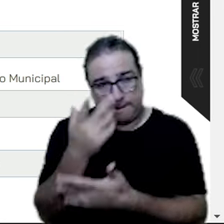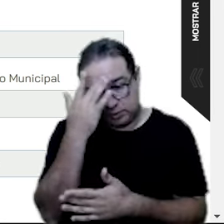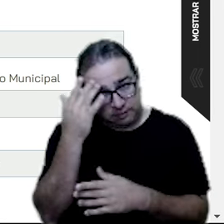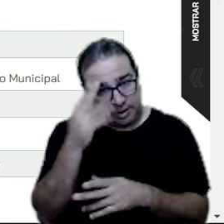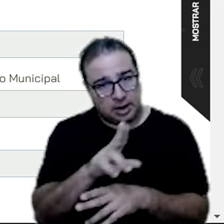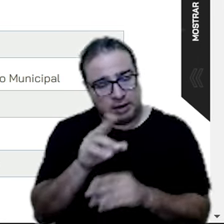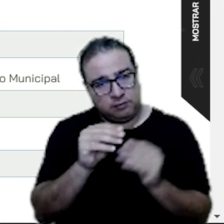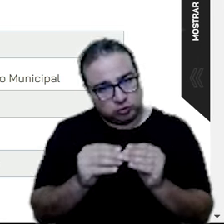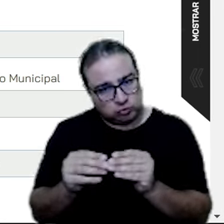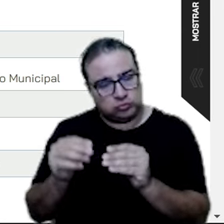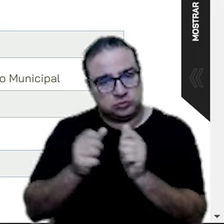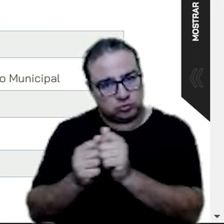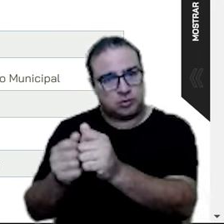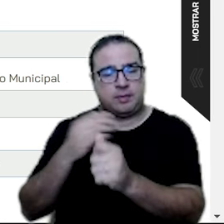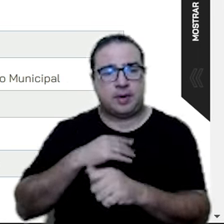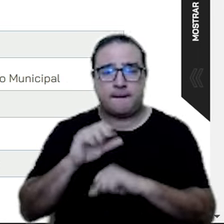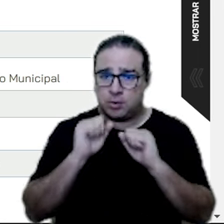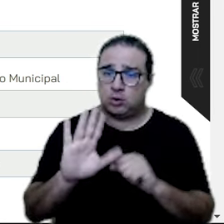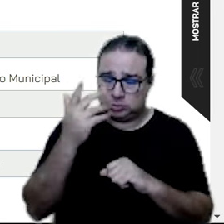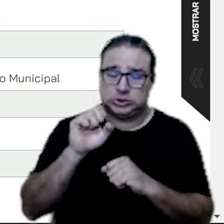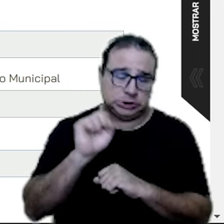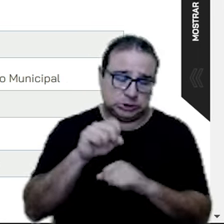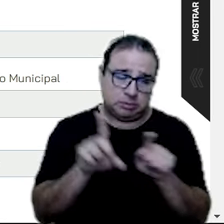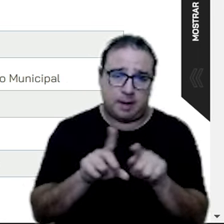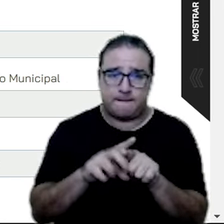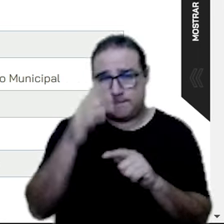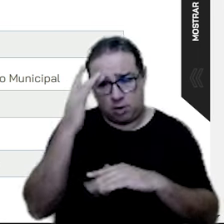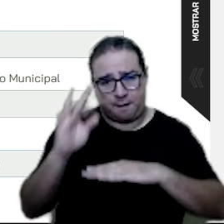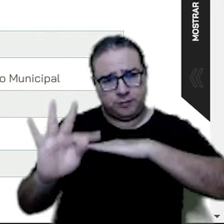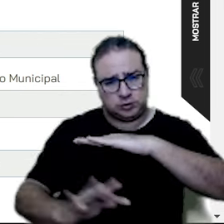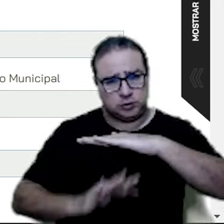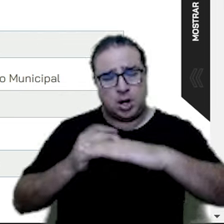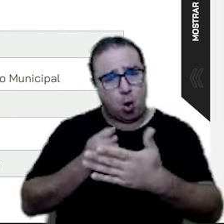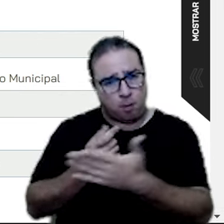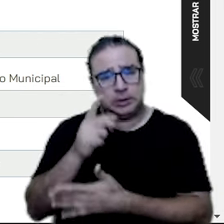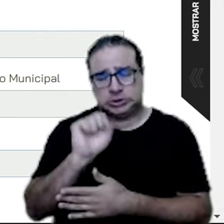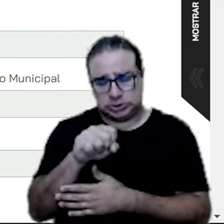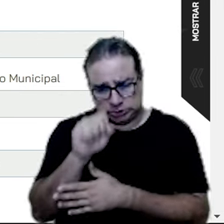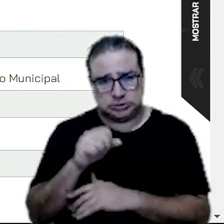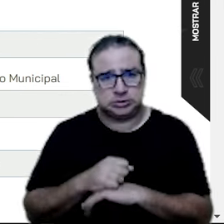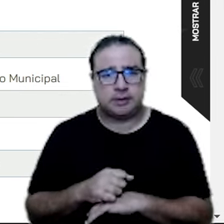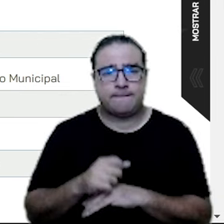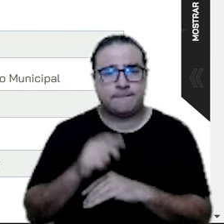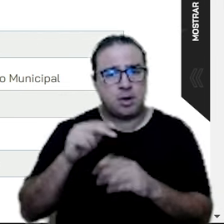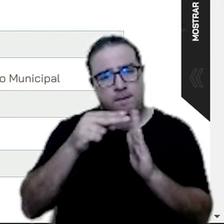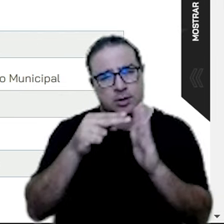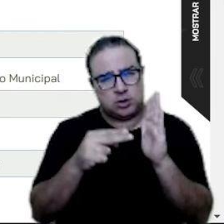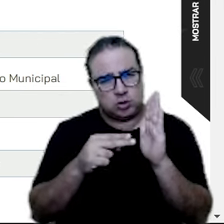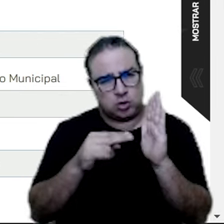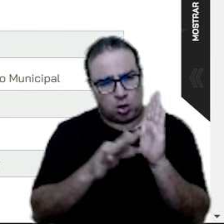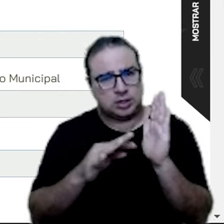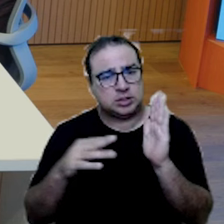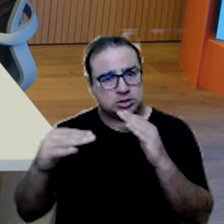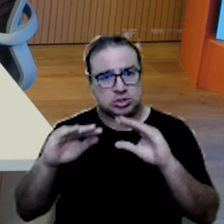é quem vai transportar esse produto para mim transportar pode acontecer sim também de ser um fornecedor de quem eu comprei pode acontecer sim né uma nota de